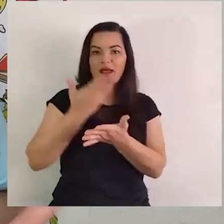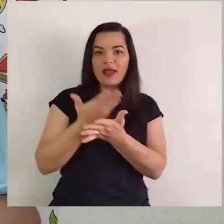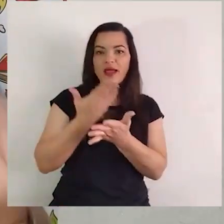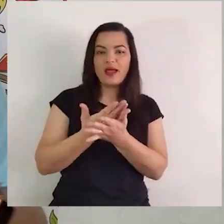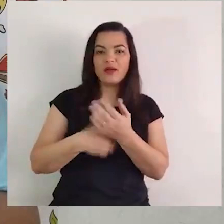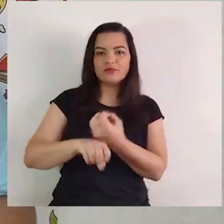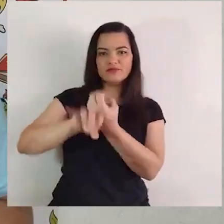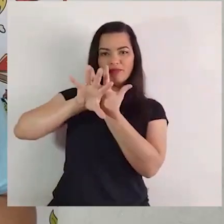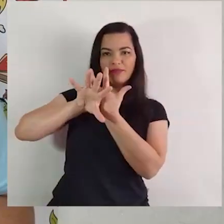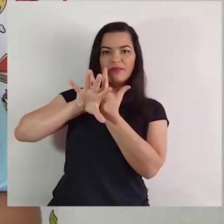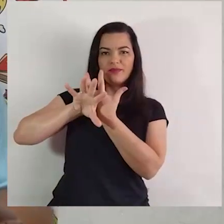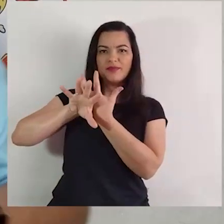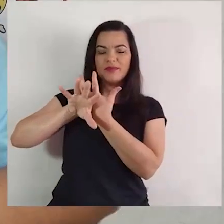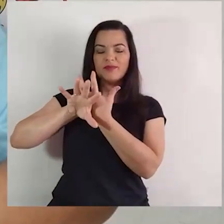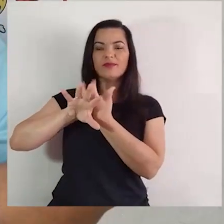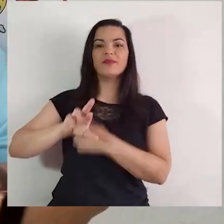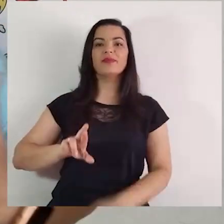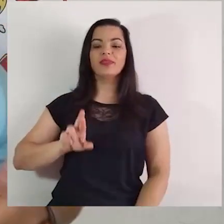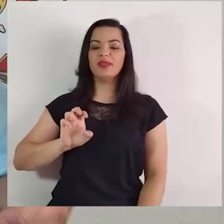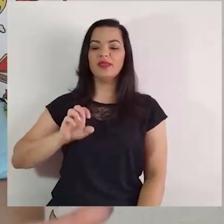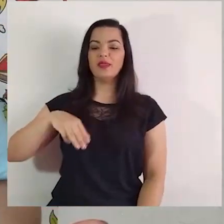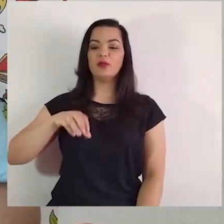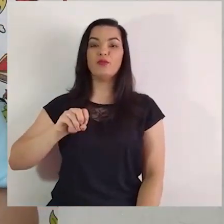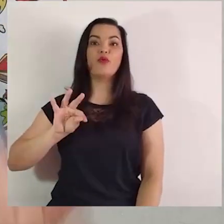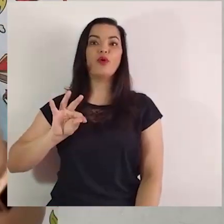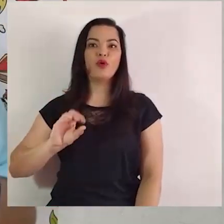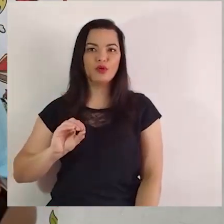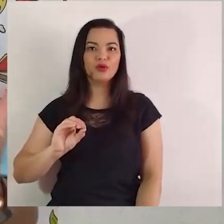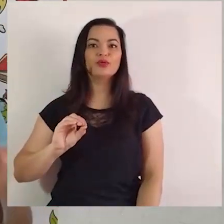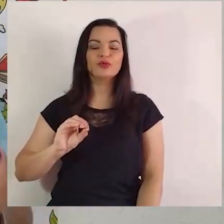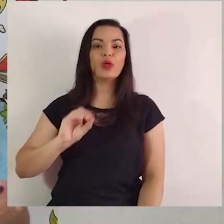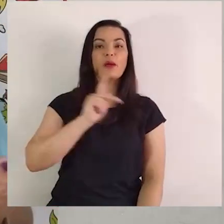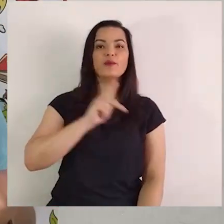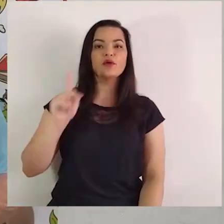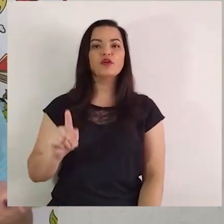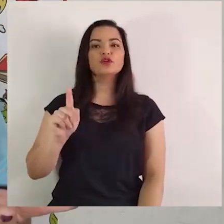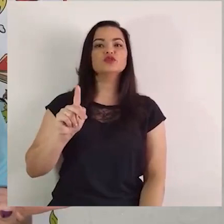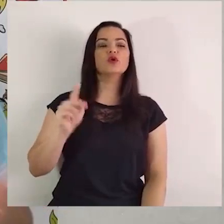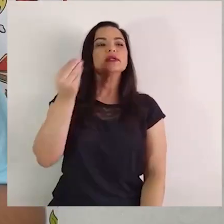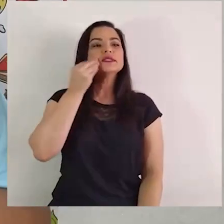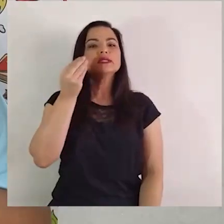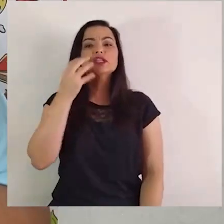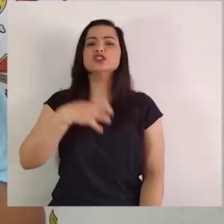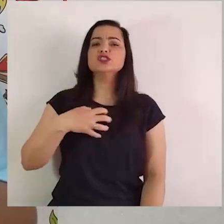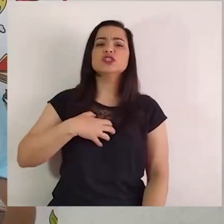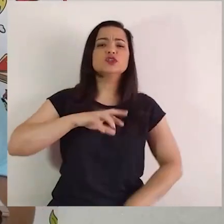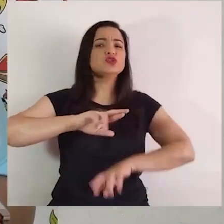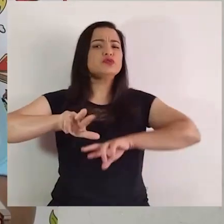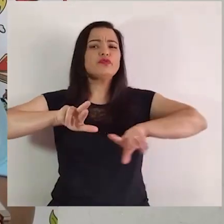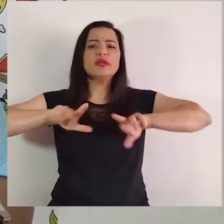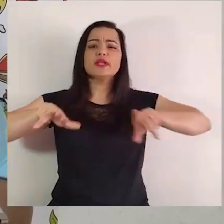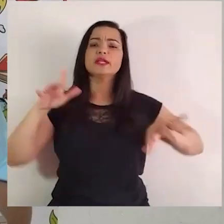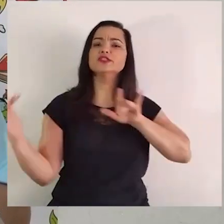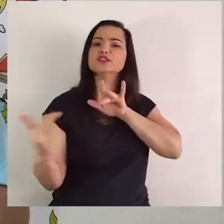remota. Os professores buscaram aí diferentes formas de se conectarem com vocês, usando